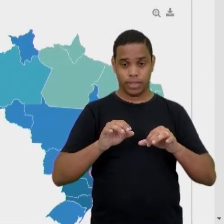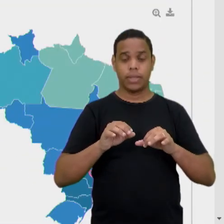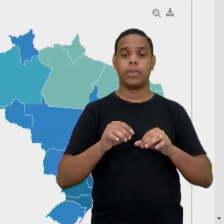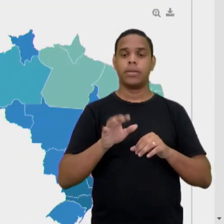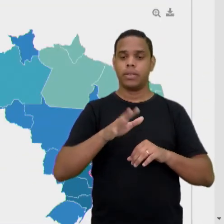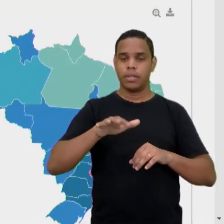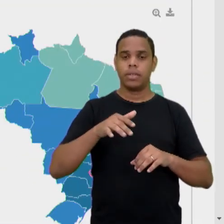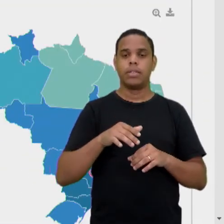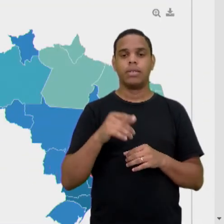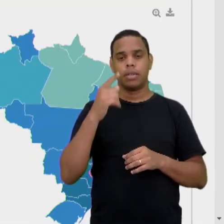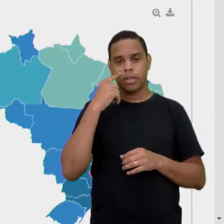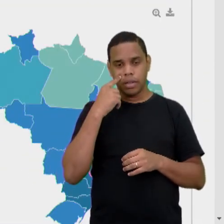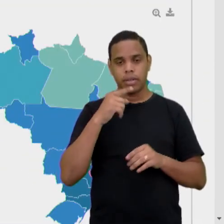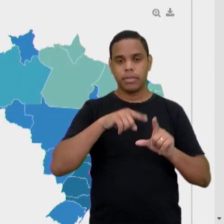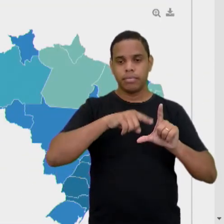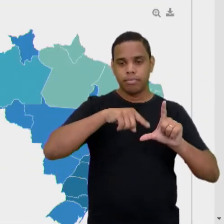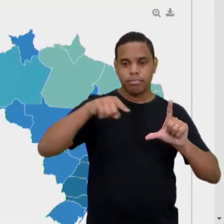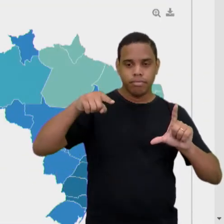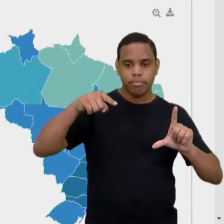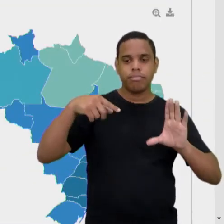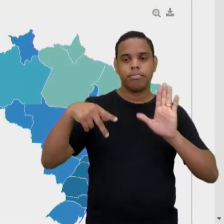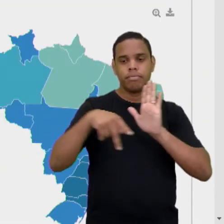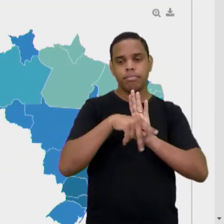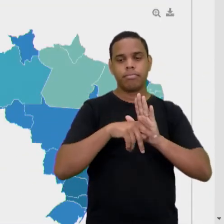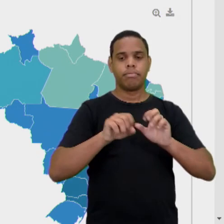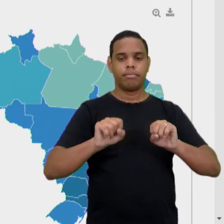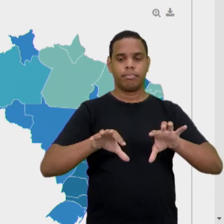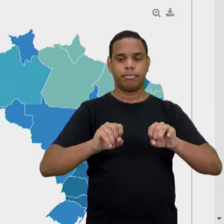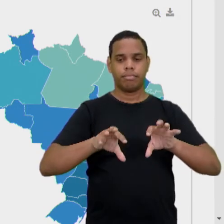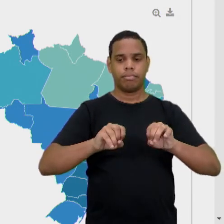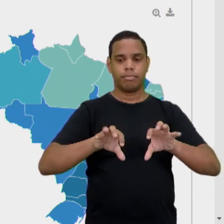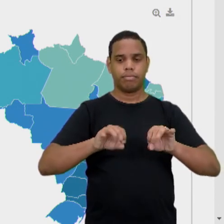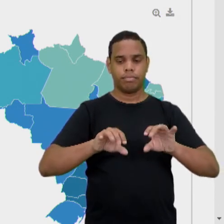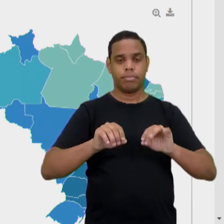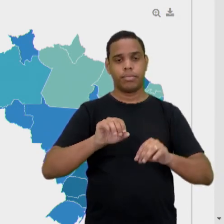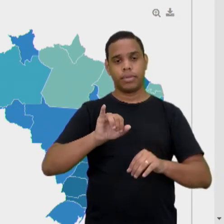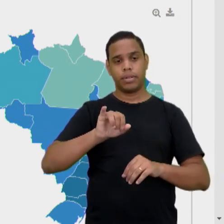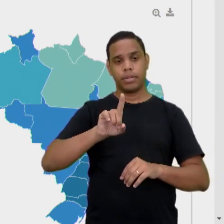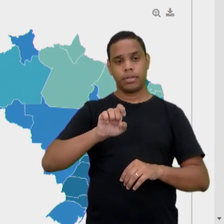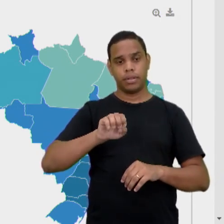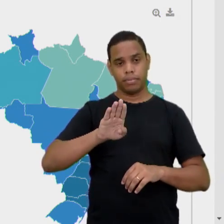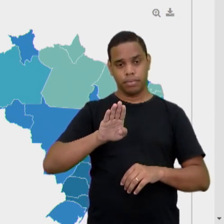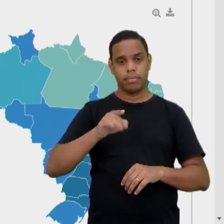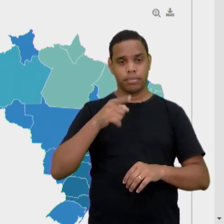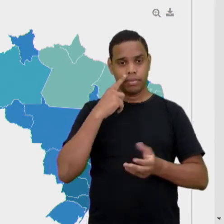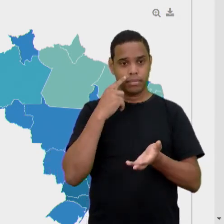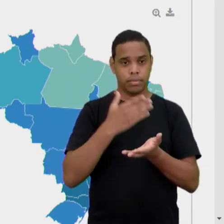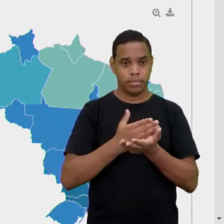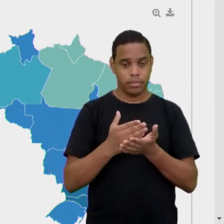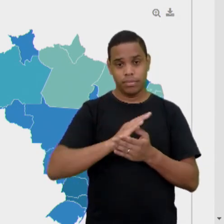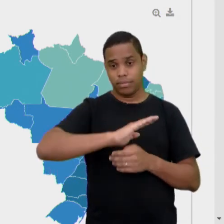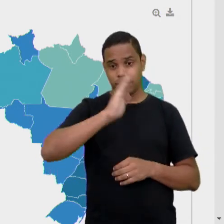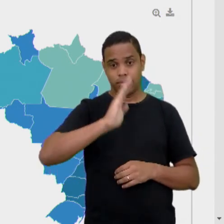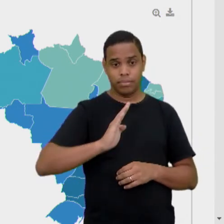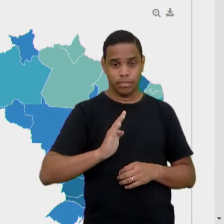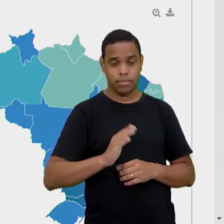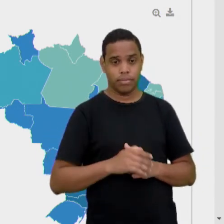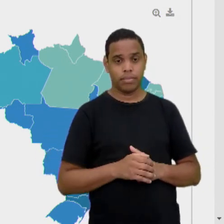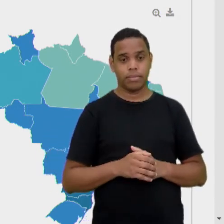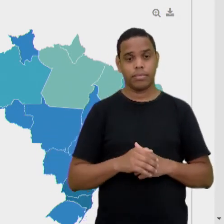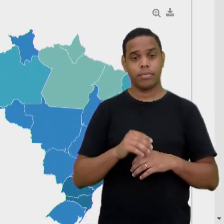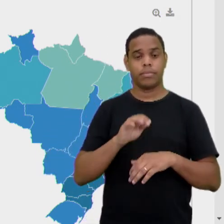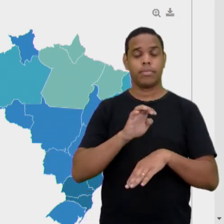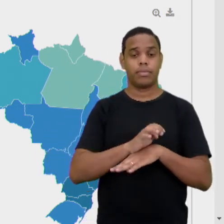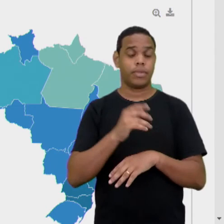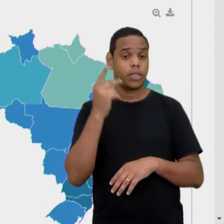tá? E aí eu tenho os índices educacionais aqui, ó. Então veja que o IDEB dos anos iniciais do Brasil, do estado de